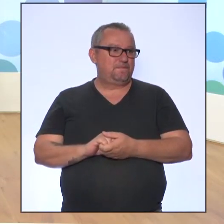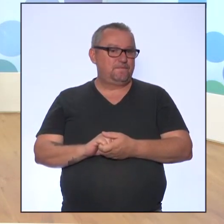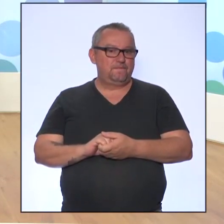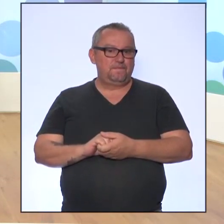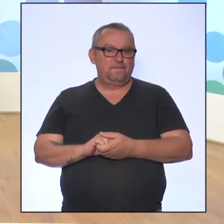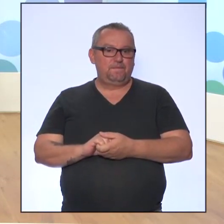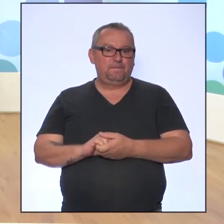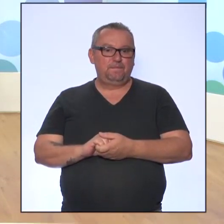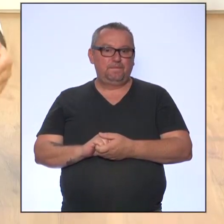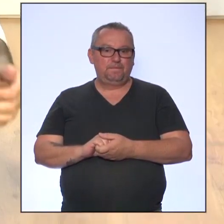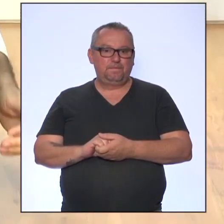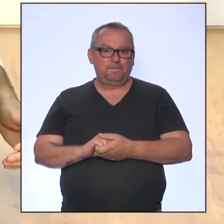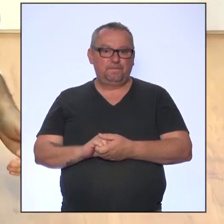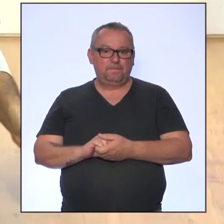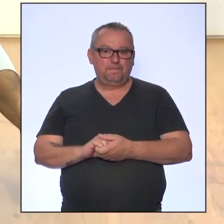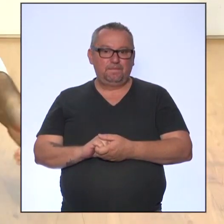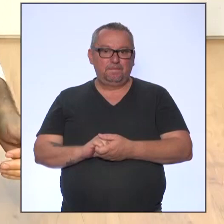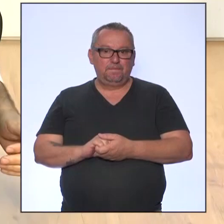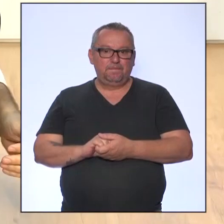Senta.